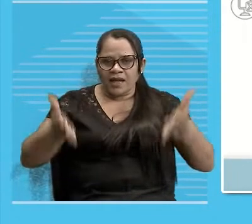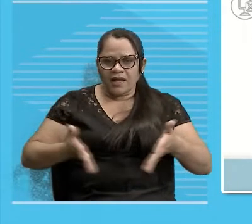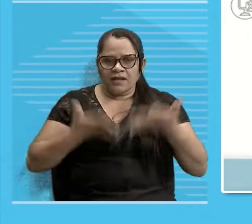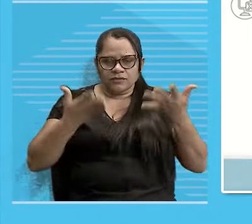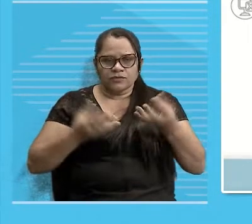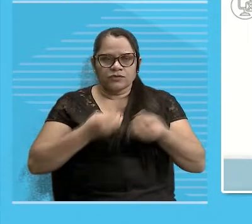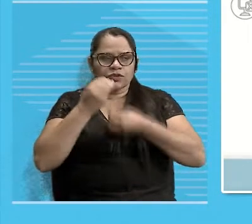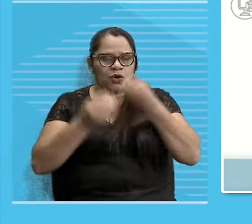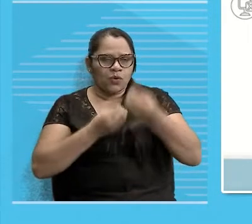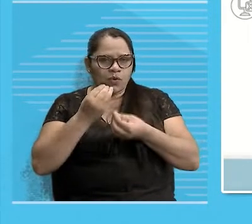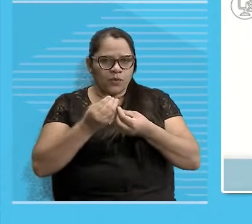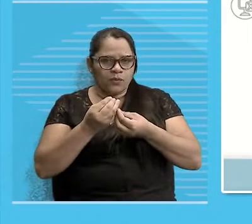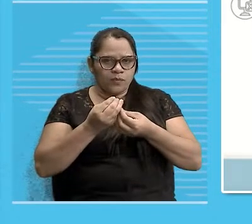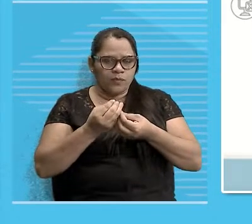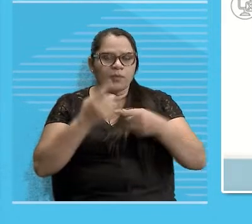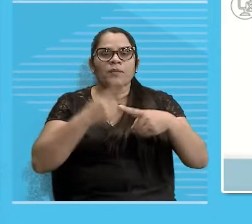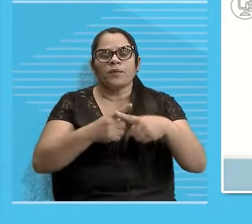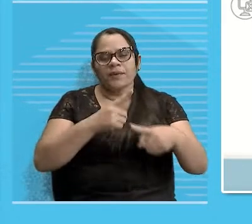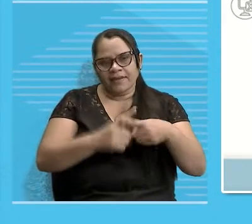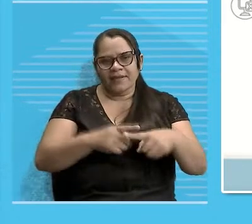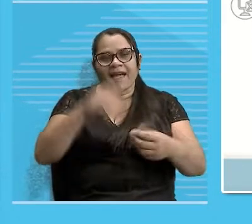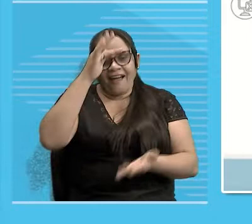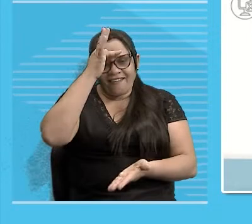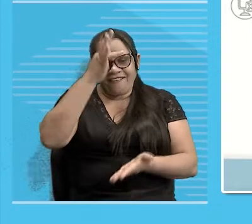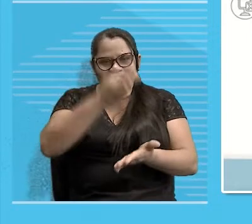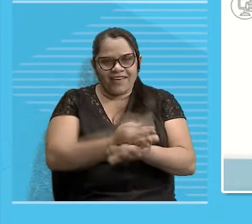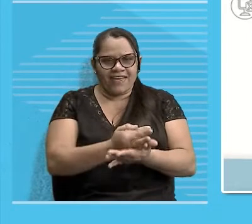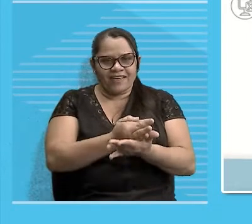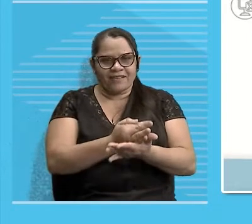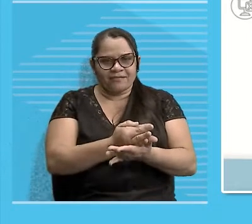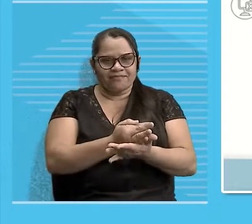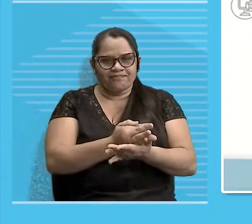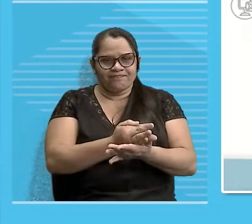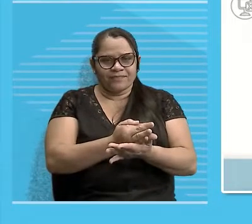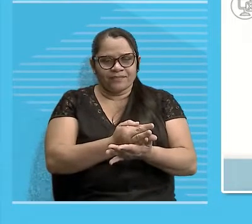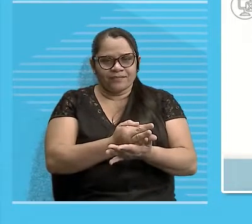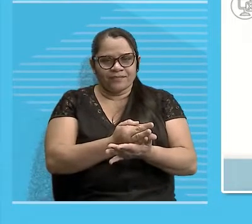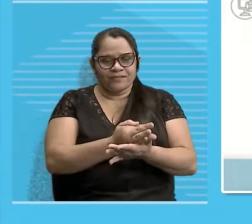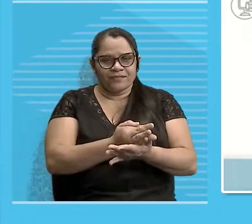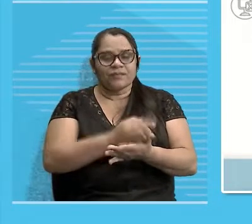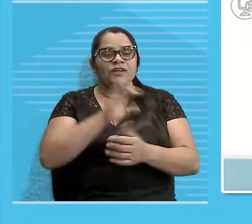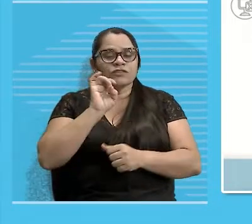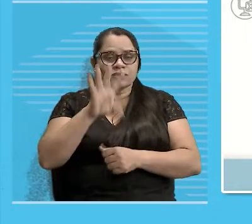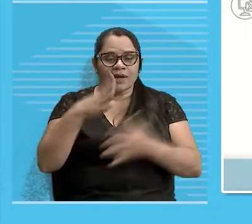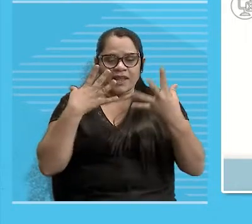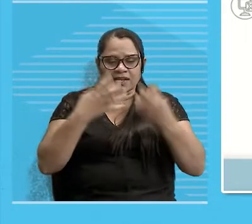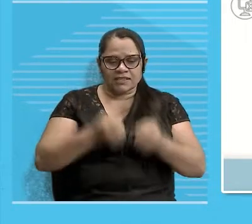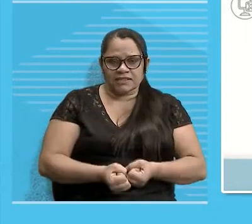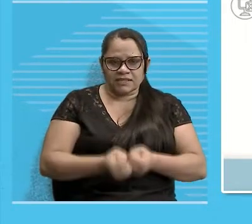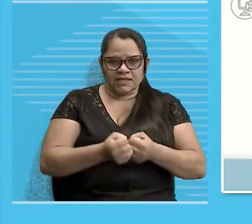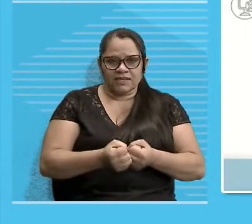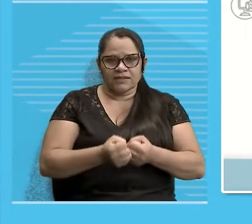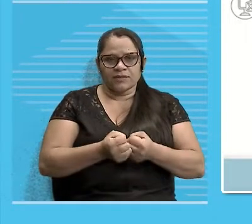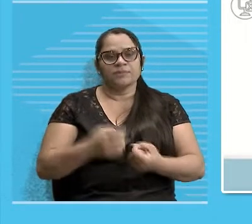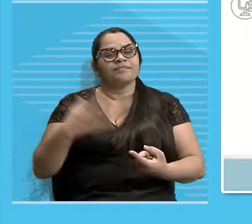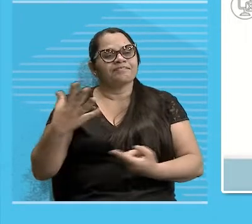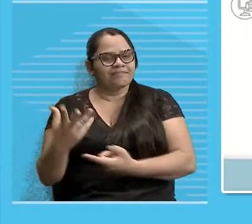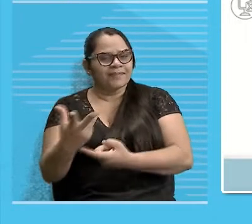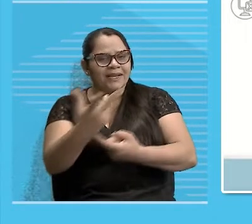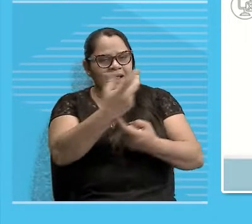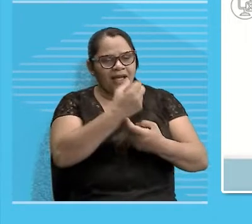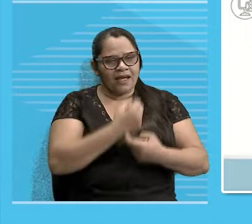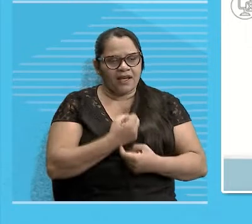Por quê? Porque a fé só era acessível por meio da arte, tá